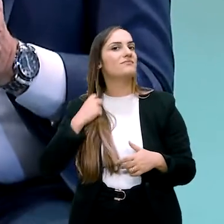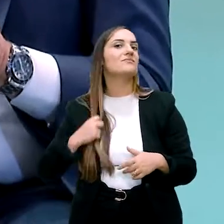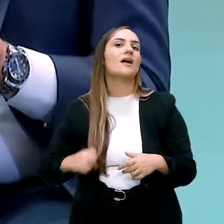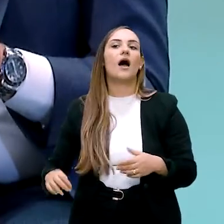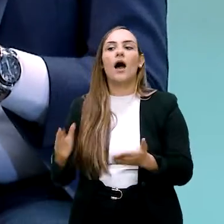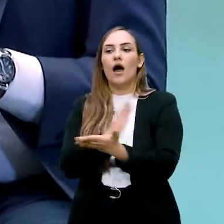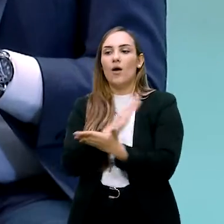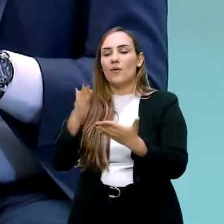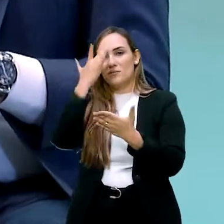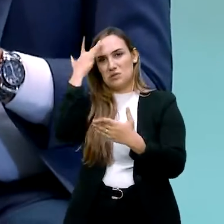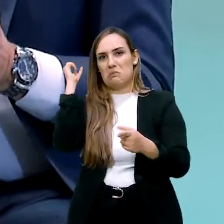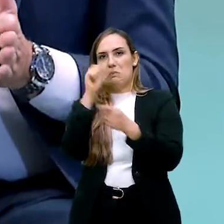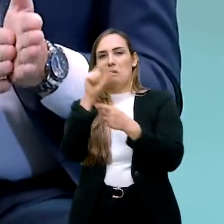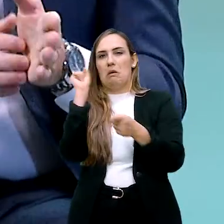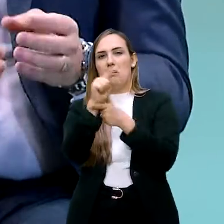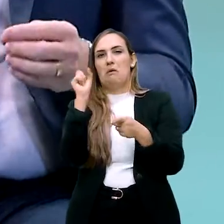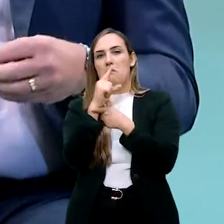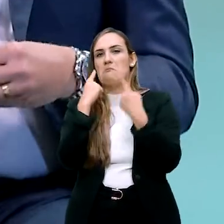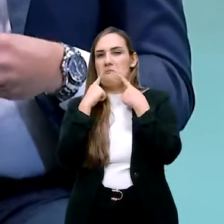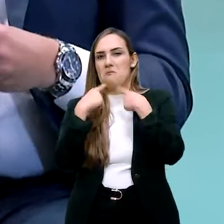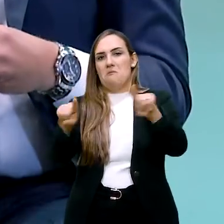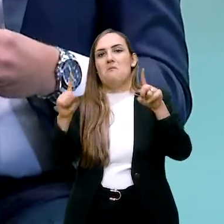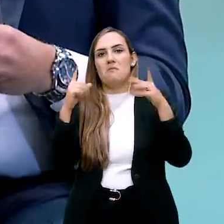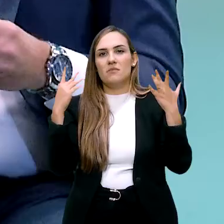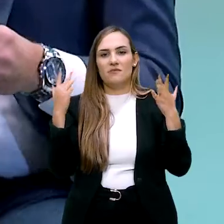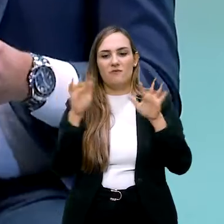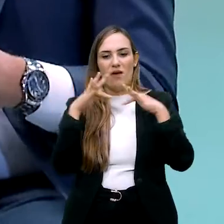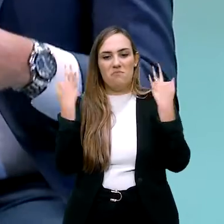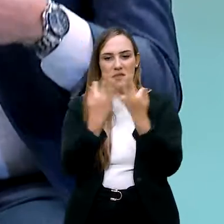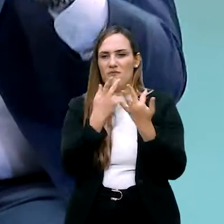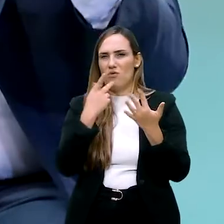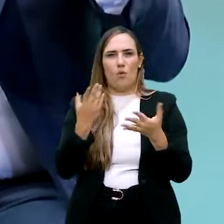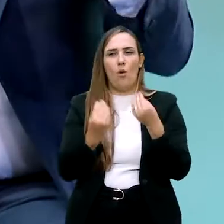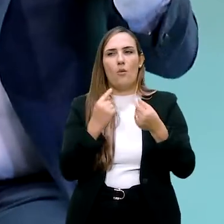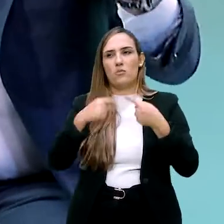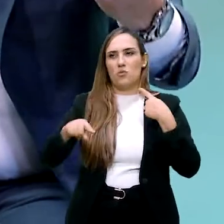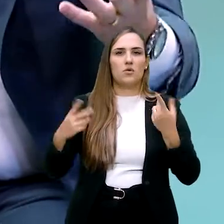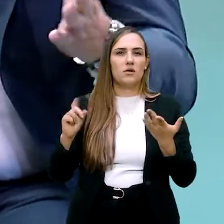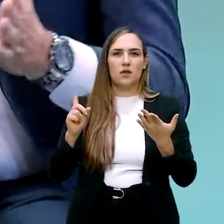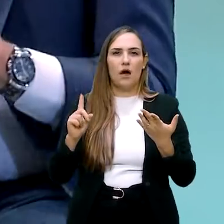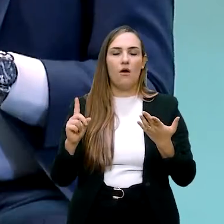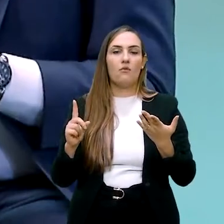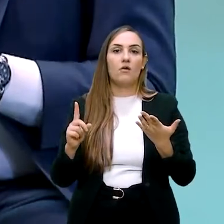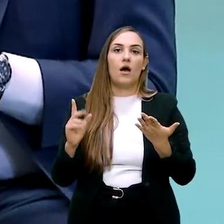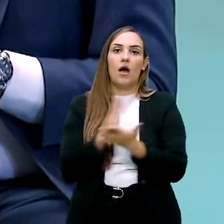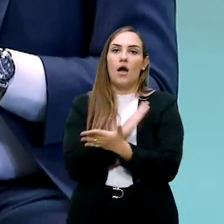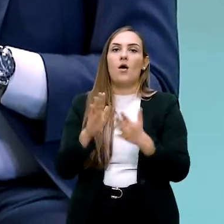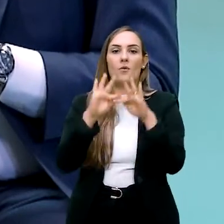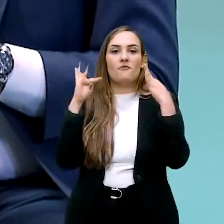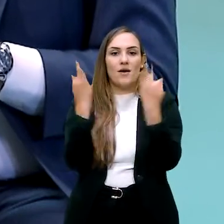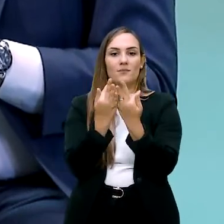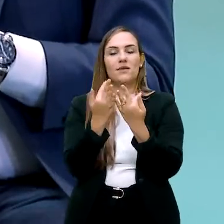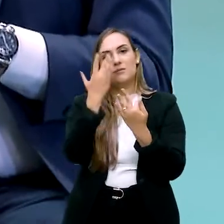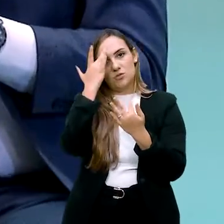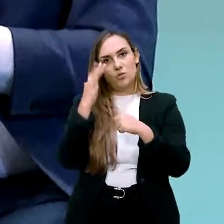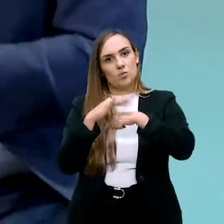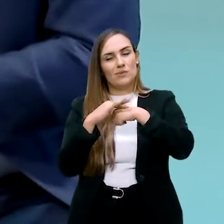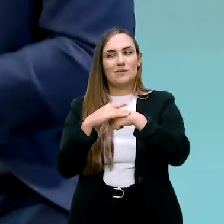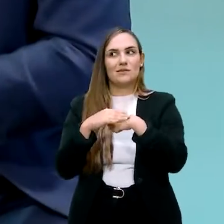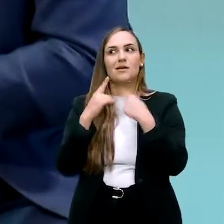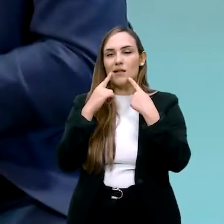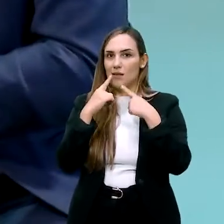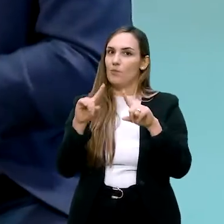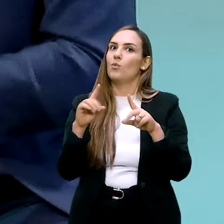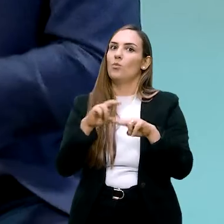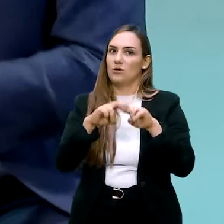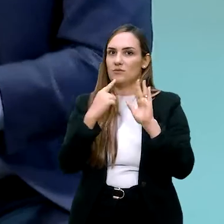Foi criticada pelas pessoas que acompanham, pelas famílias dos pacientes, e o que a gente